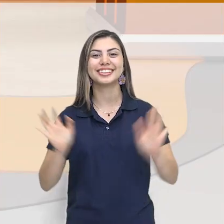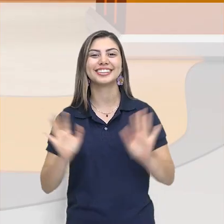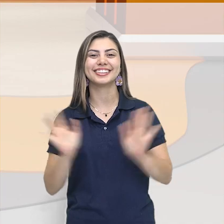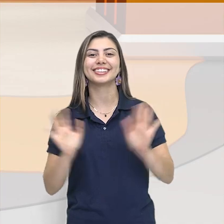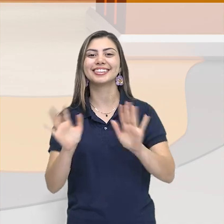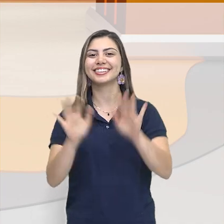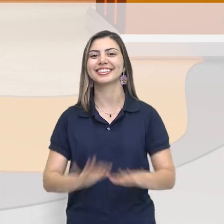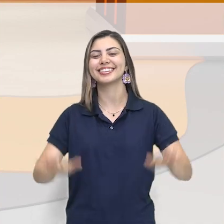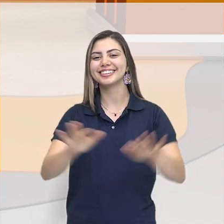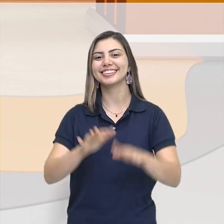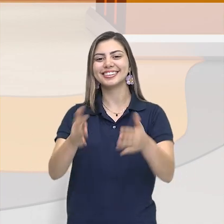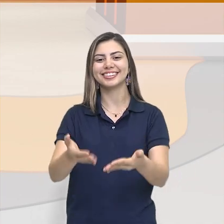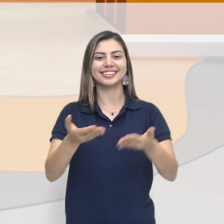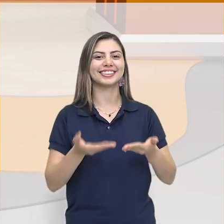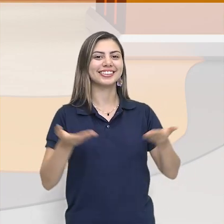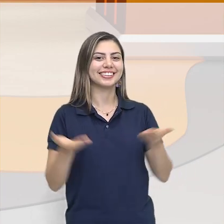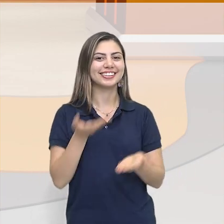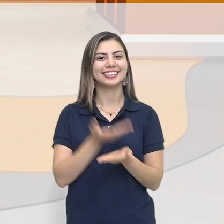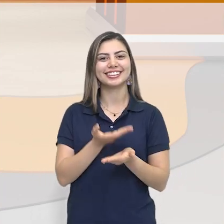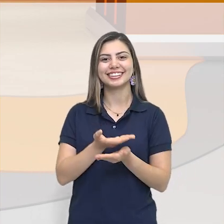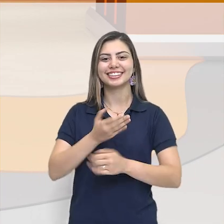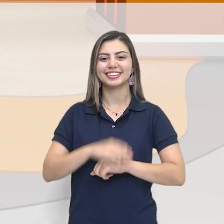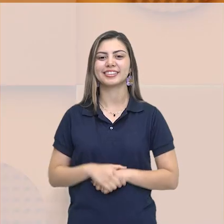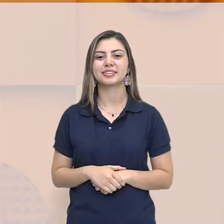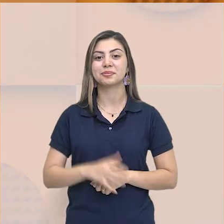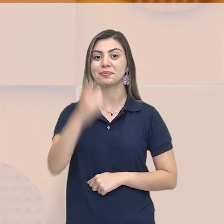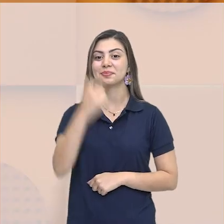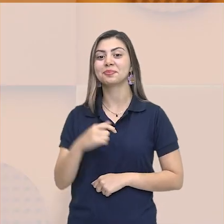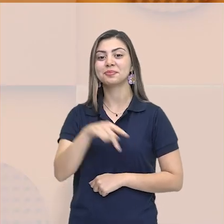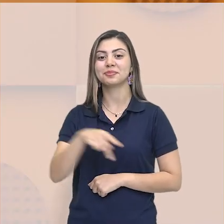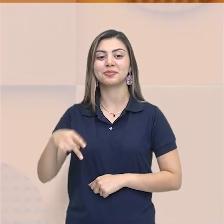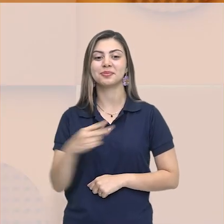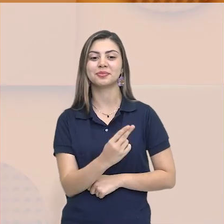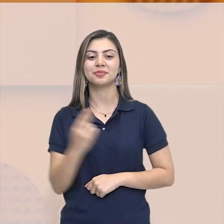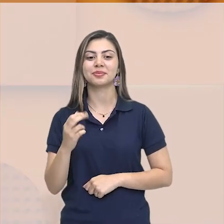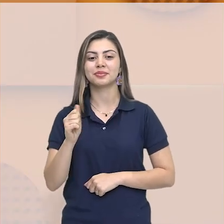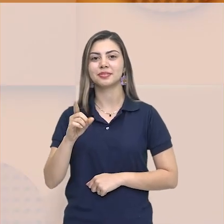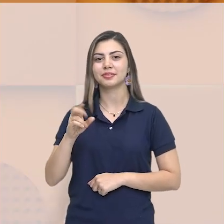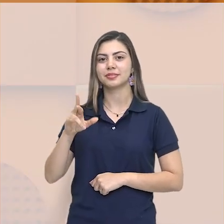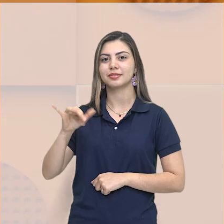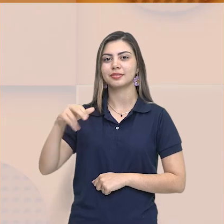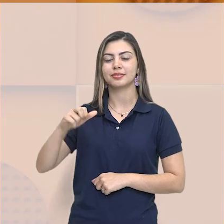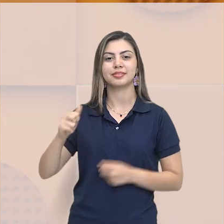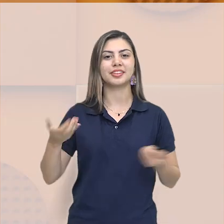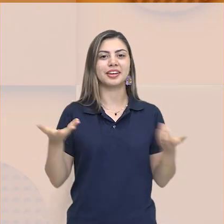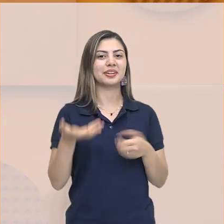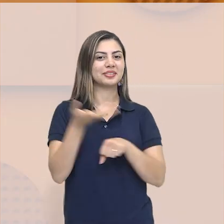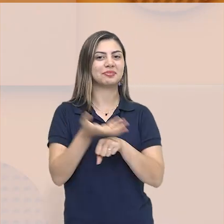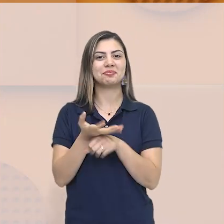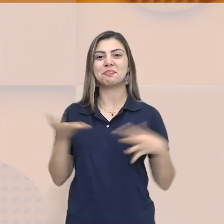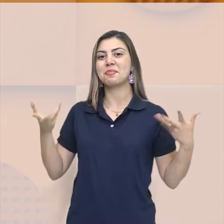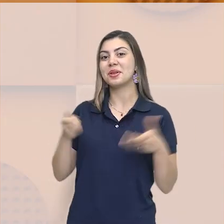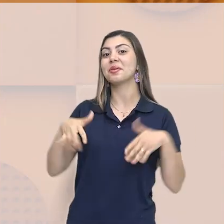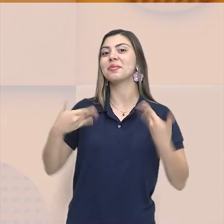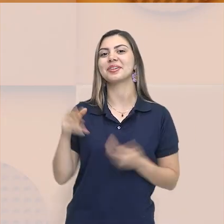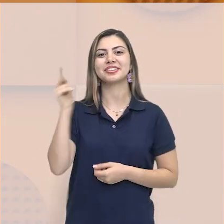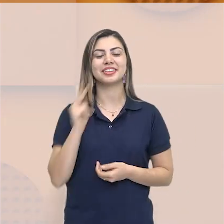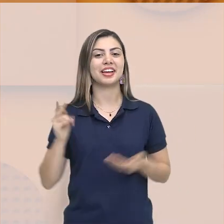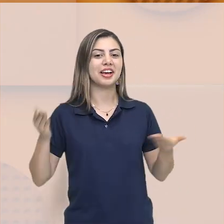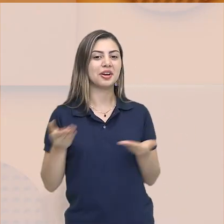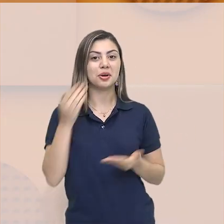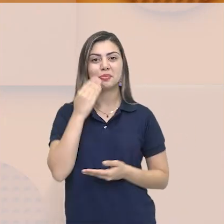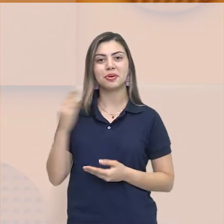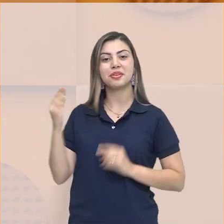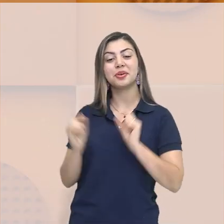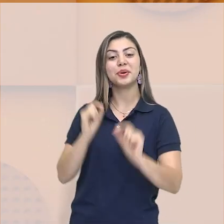Olá, meus queridos, sejam todos bem-vindos a mais uma aula. Eu sou a professora Adriana Cabral, do Melhor Componente que é História. Te convido a